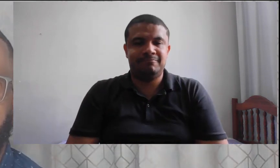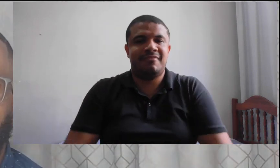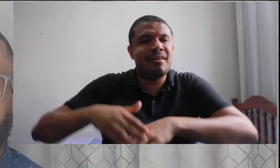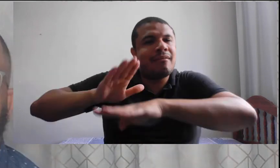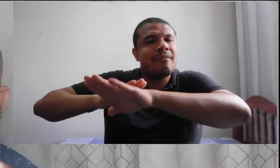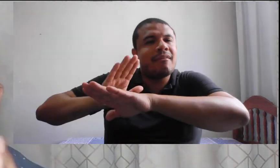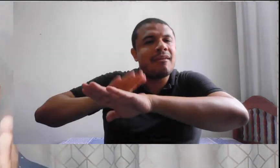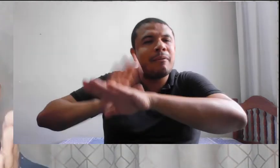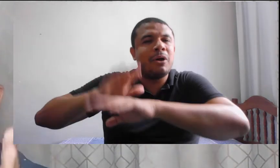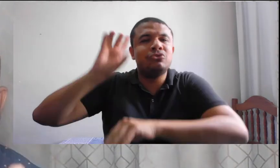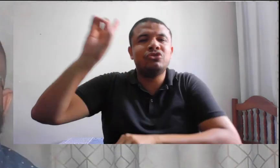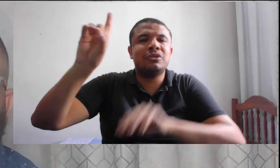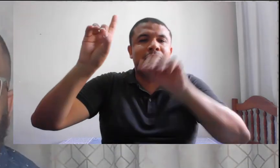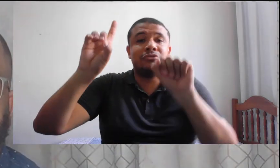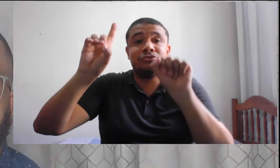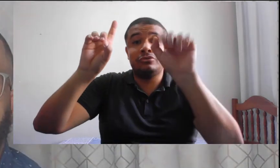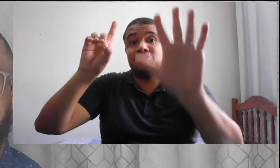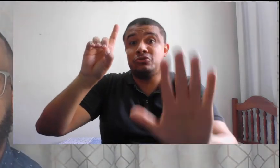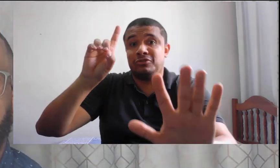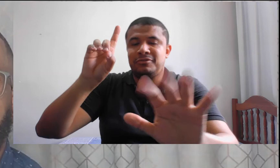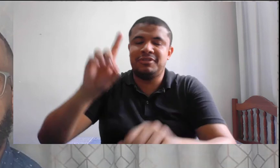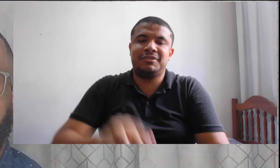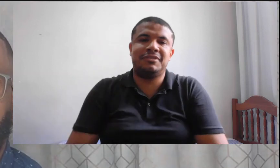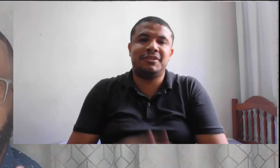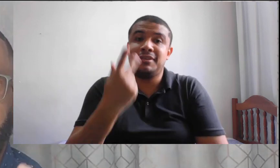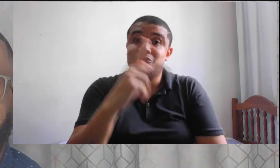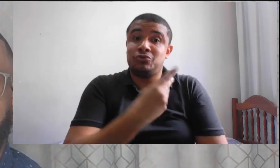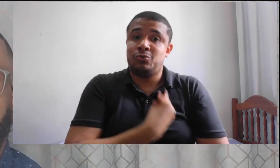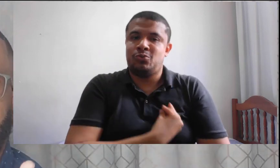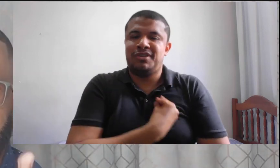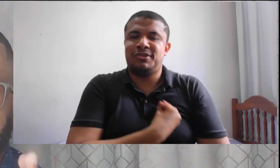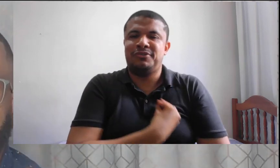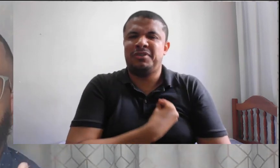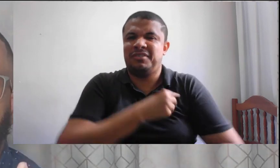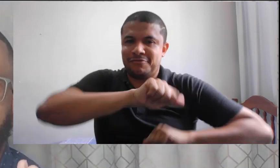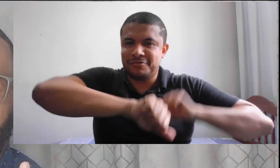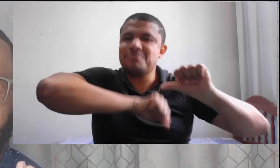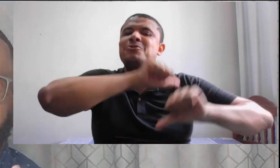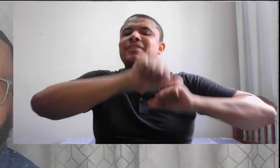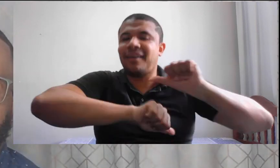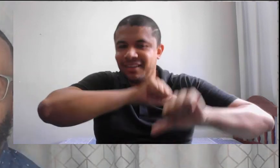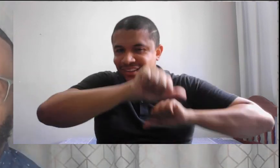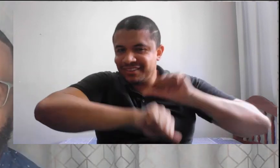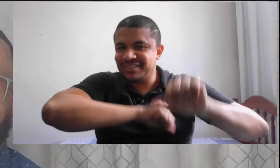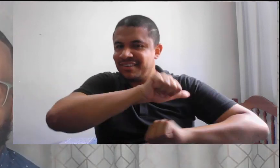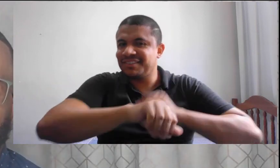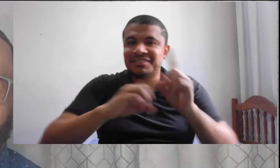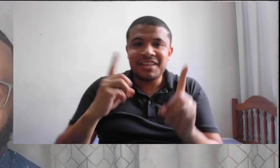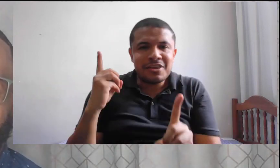Que a mão do Senhor continue sobre ti. Que a sua vida seja transformada